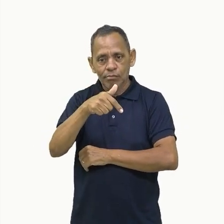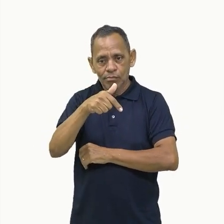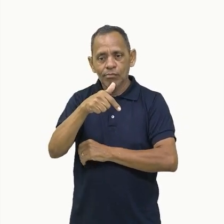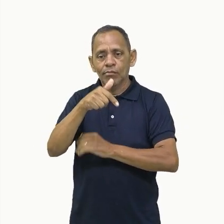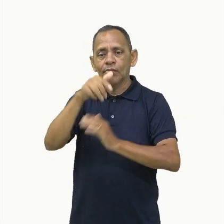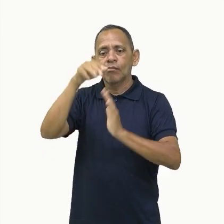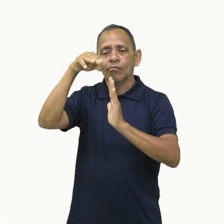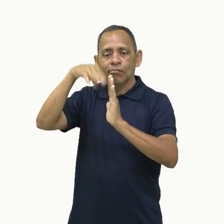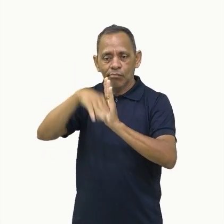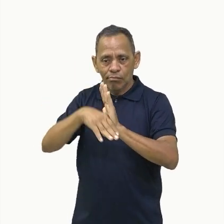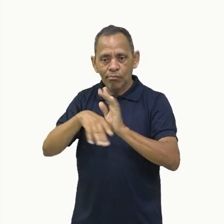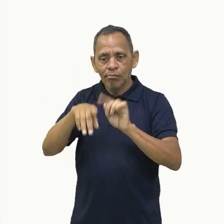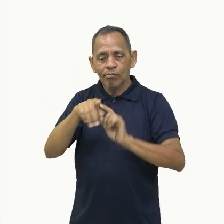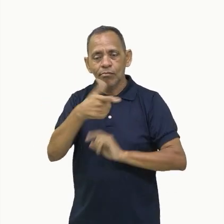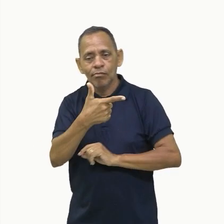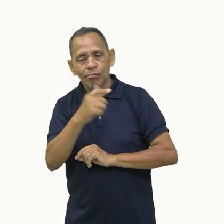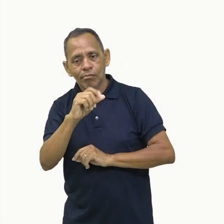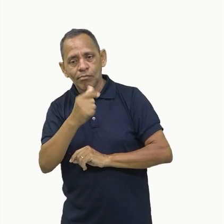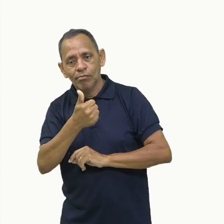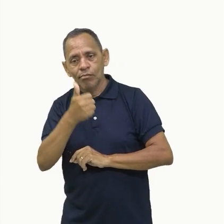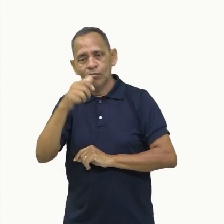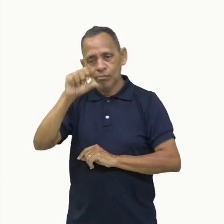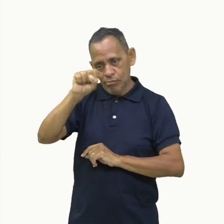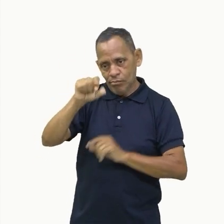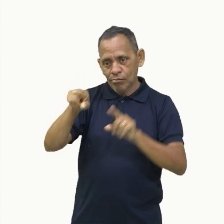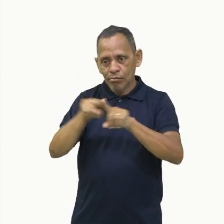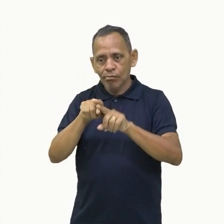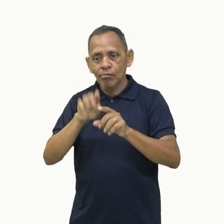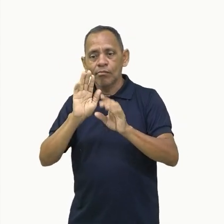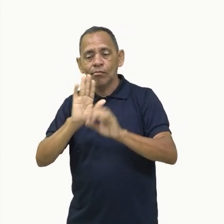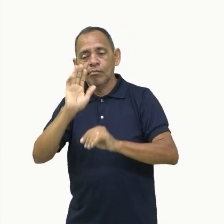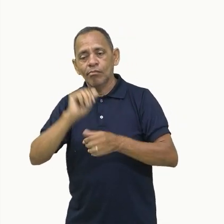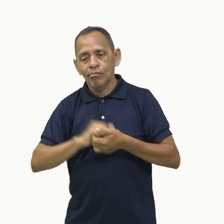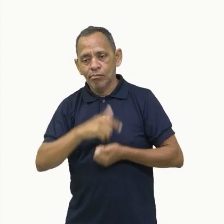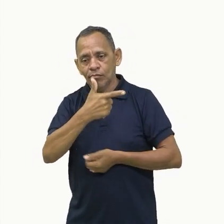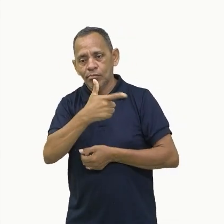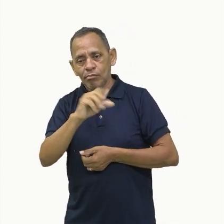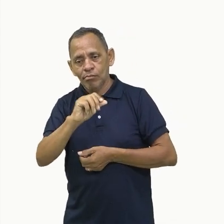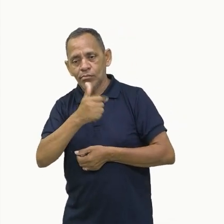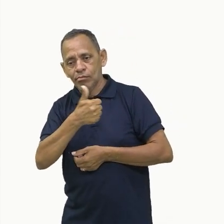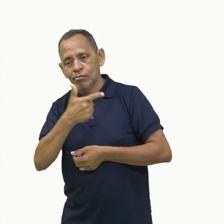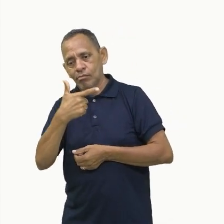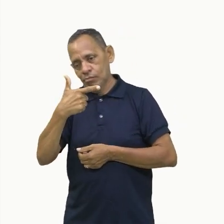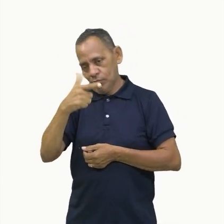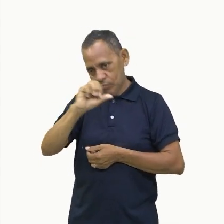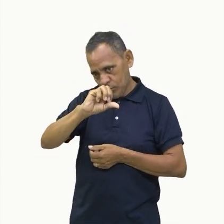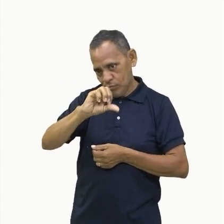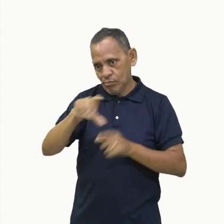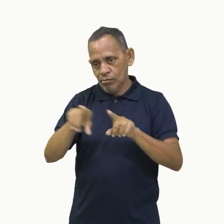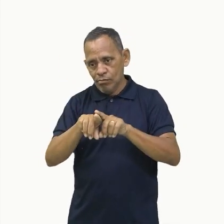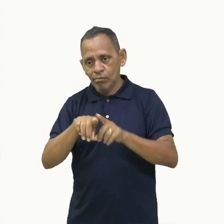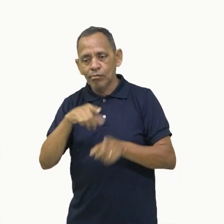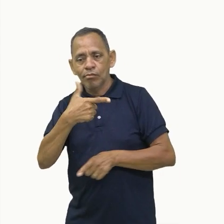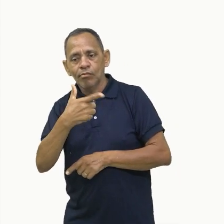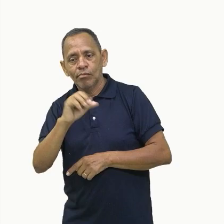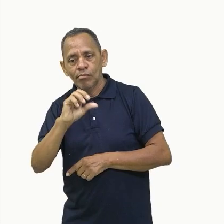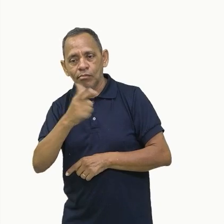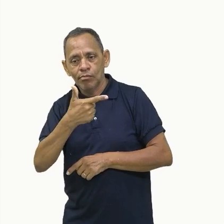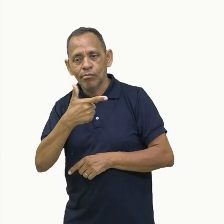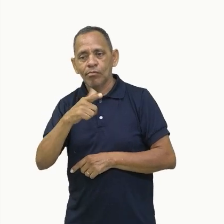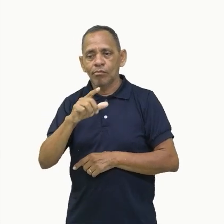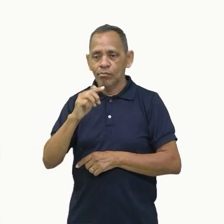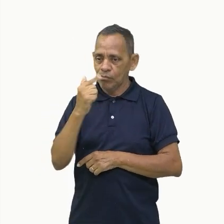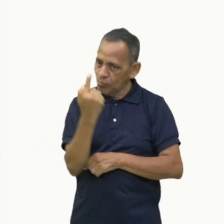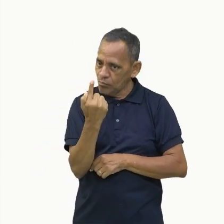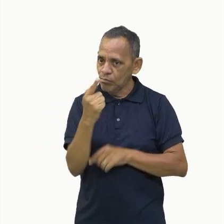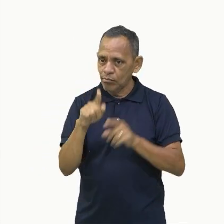em 2018, mas aí 2019 e 2021 acabou se estabilizando aí